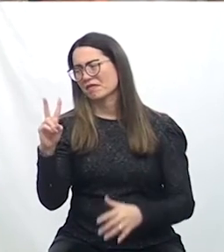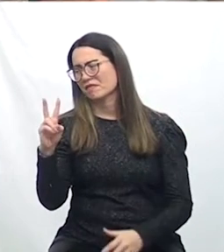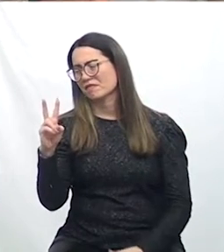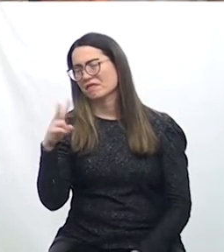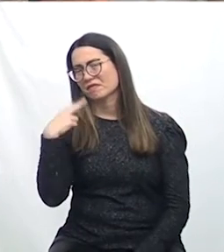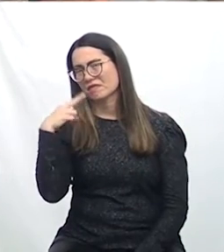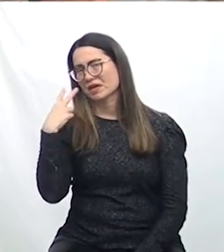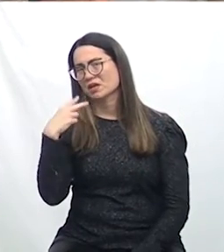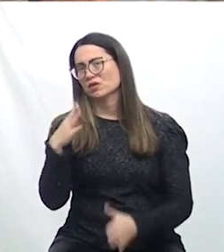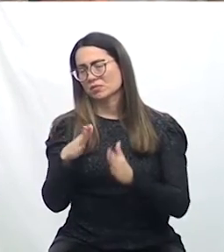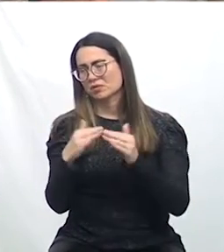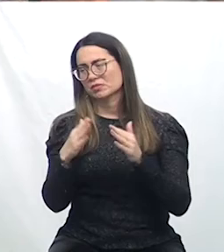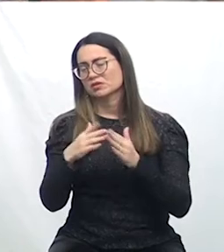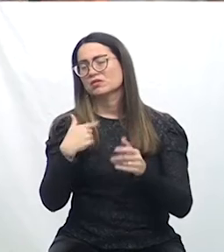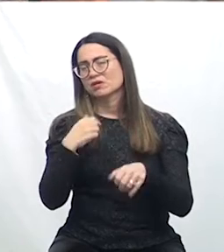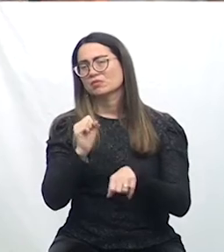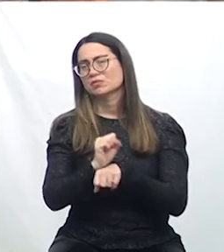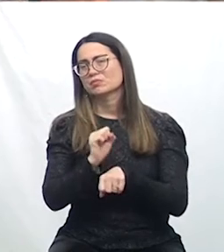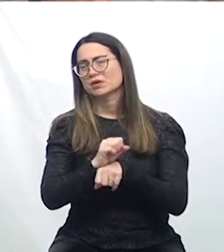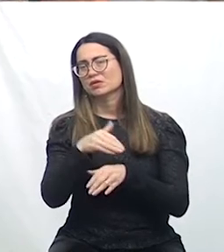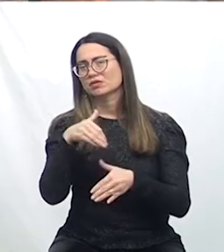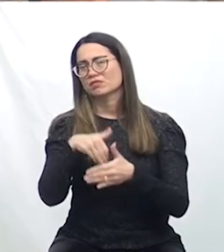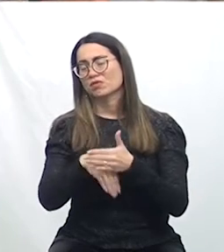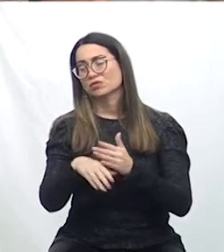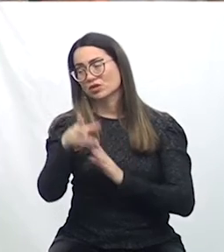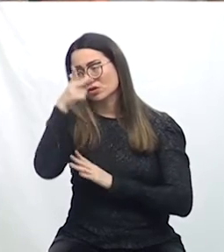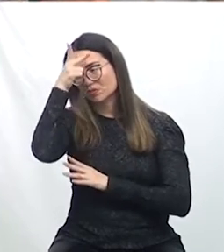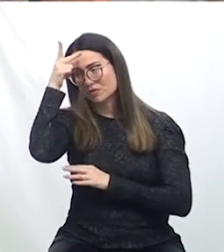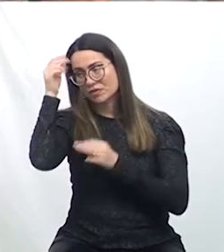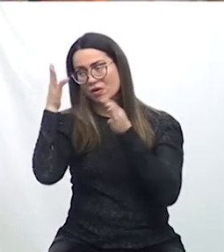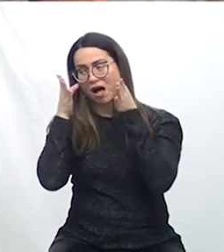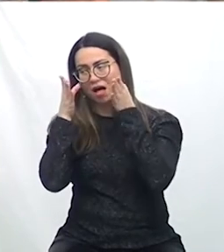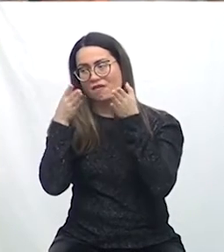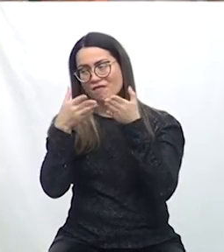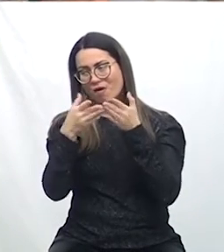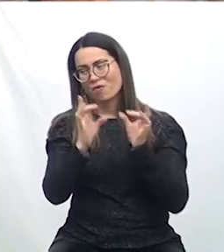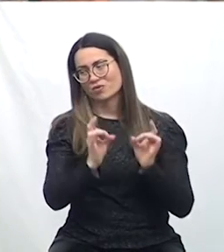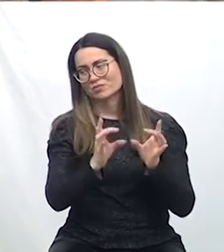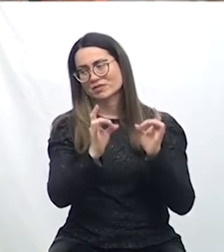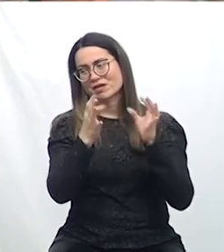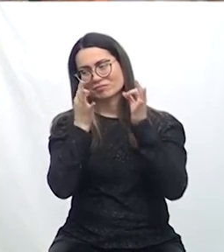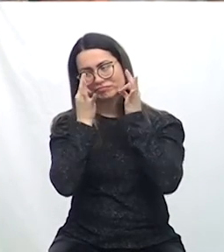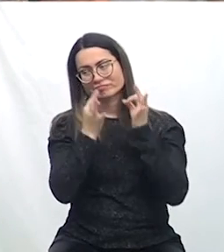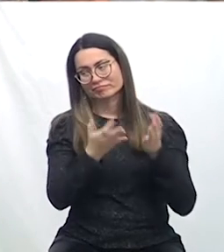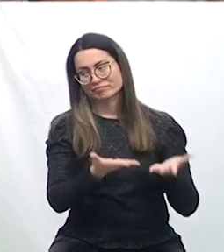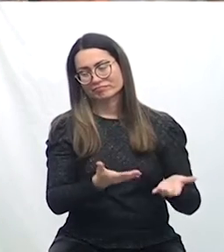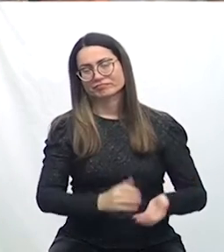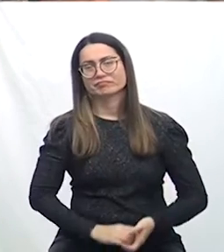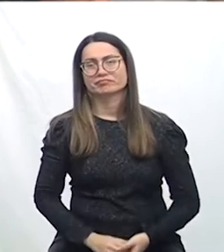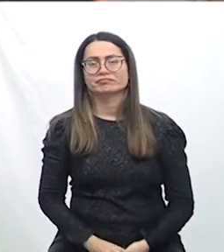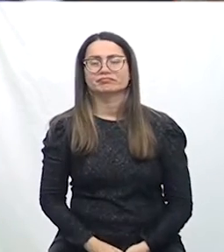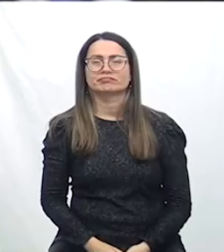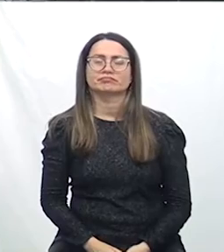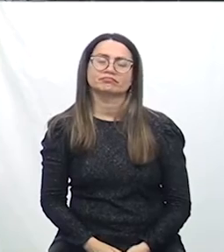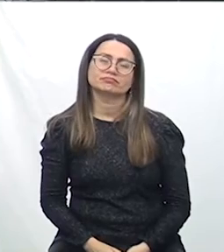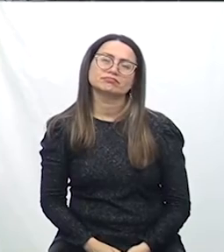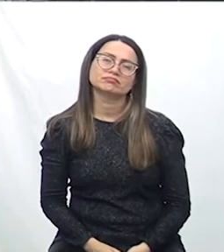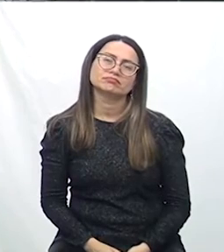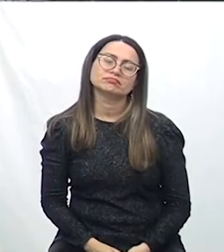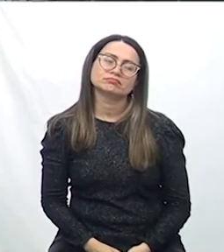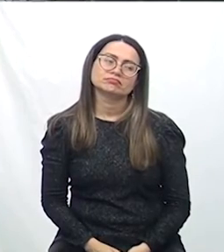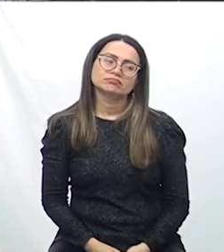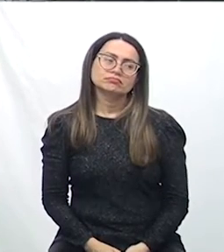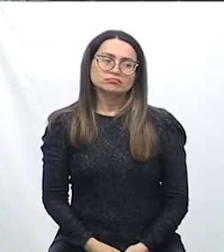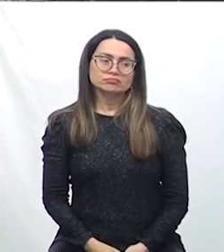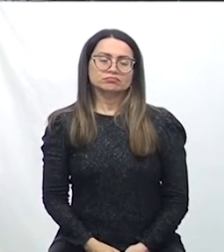requerimento. Esperamos que realmente o prefeito dê uma atenção especial para esse local. Obrigado e boa noite. O requerimento continua em